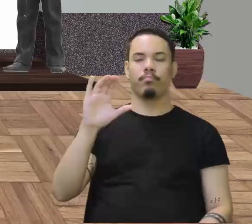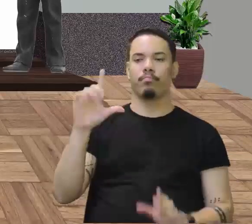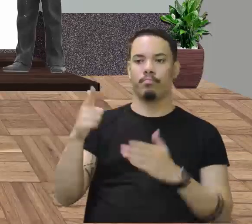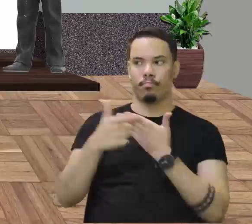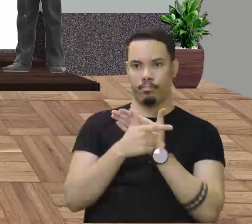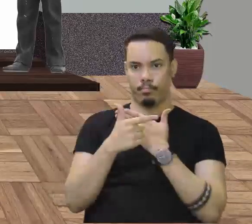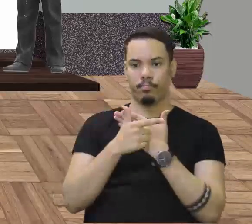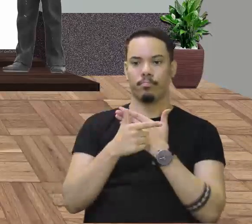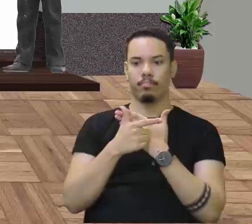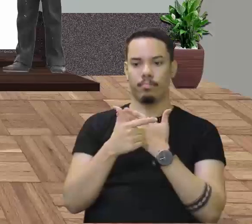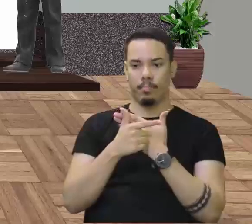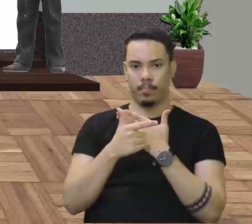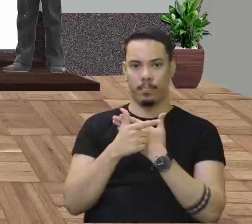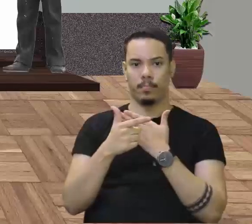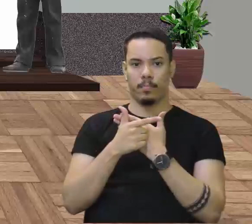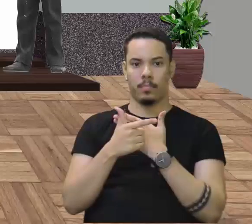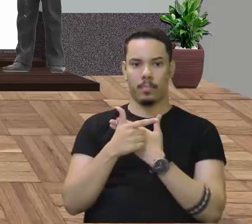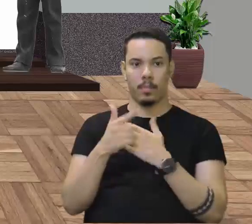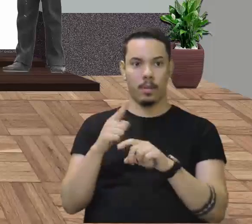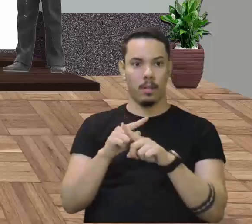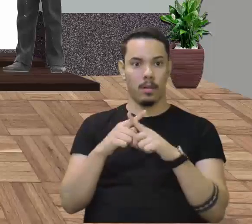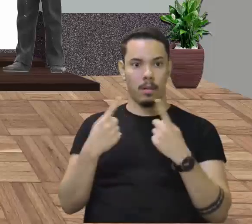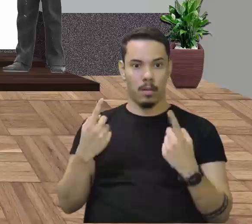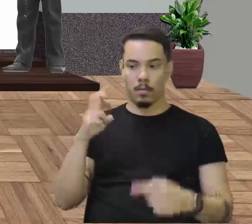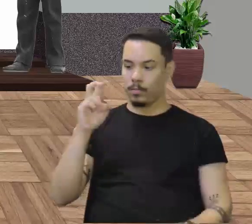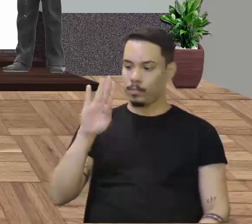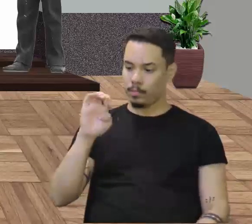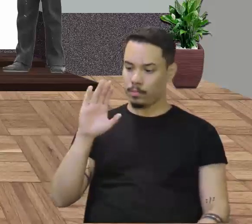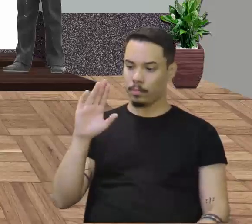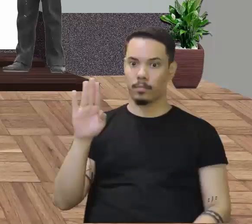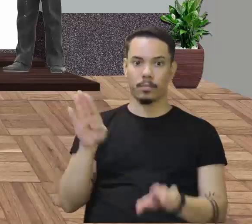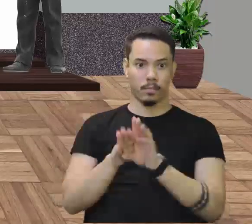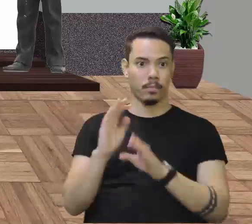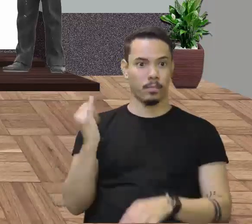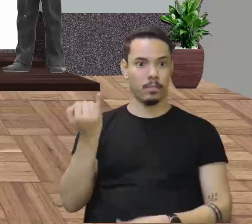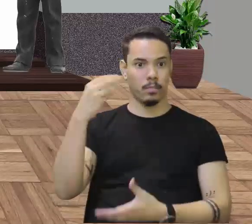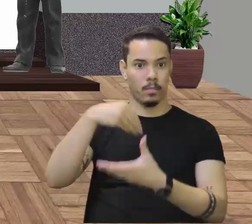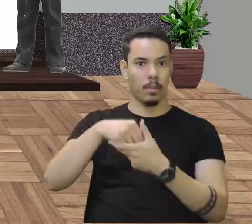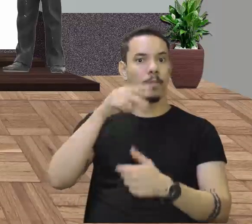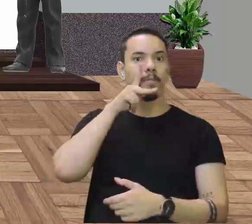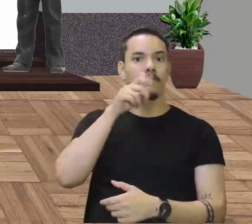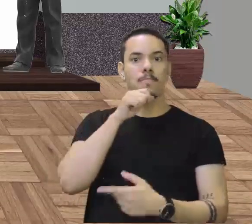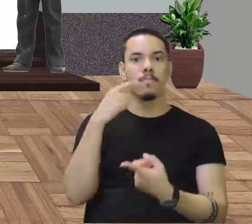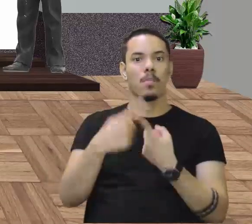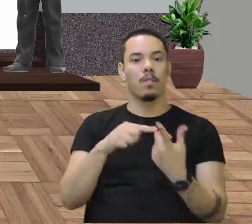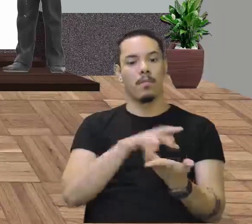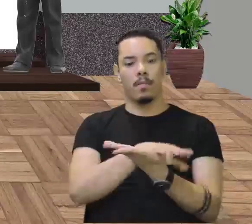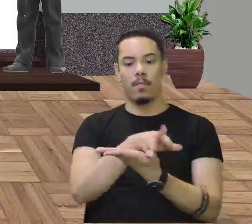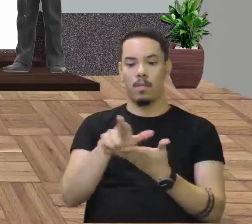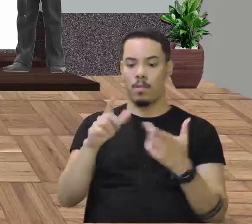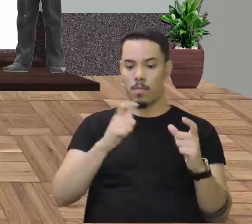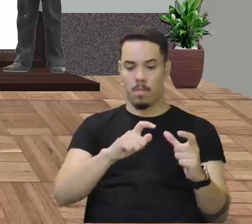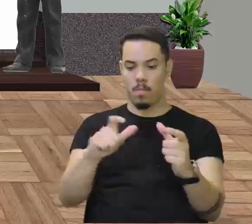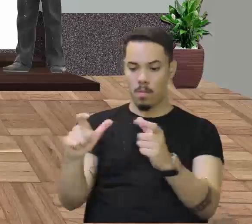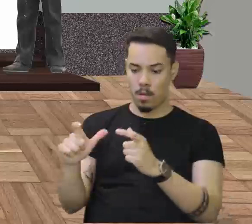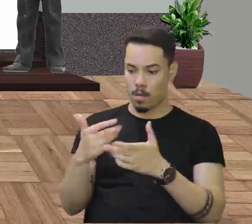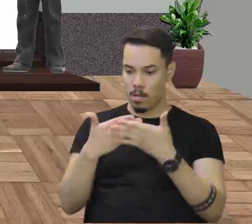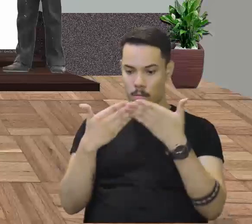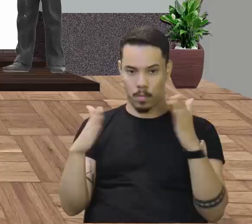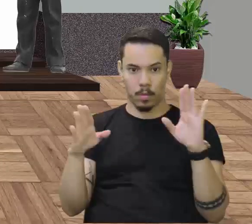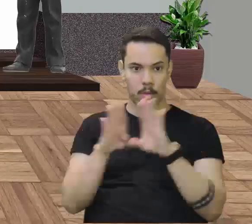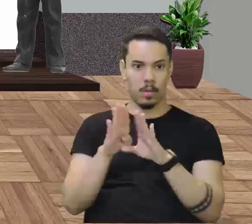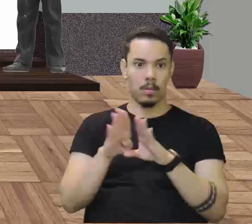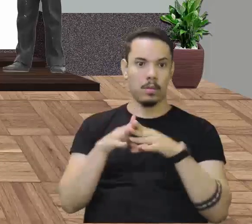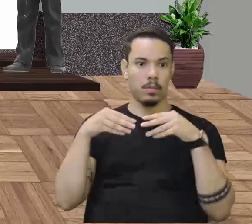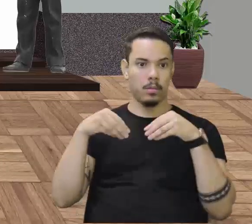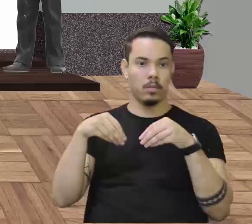papel na venda daquela. Mas o 5º BEC ele foi importante para dentro de Porto Velho, porque vários bairros, a abertura de bairro, a pavimentação